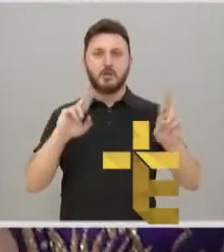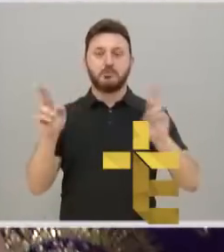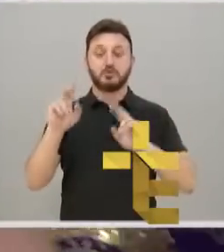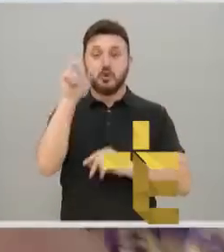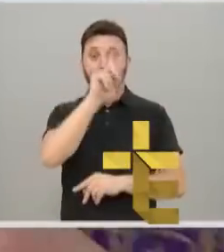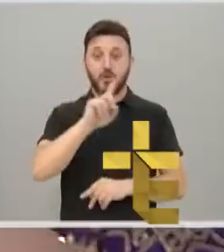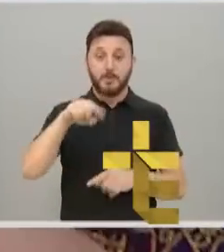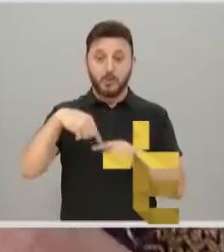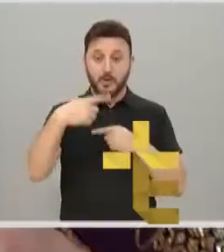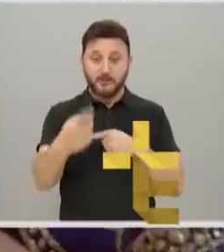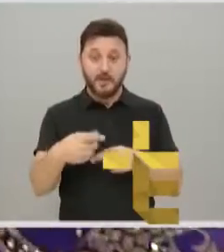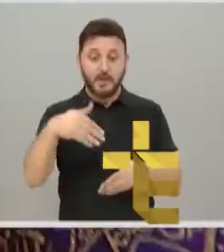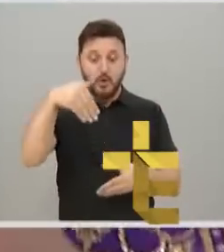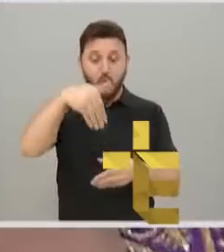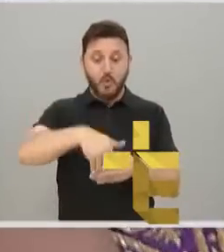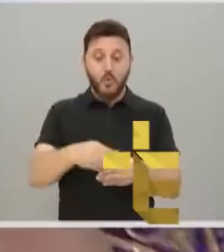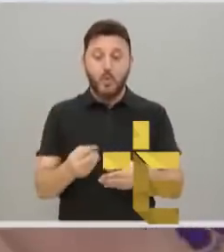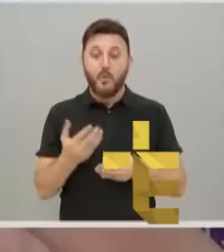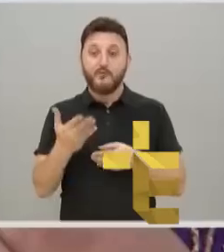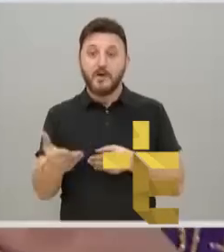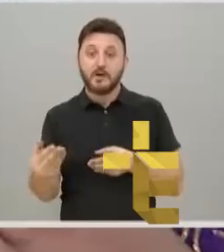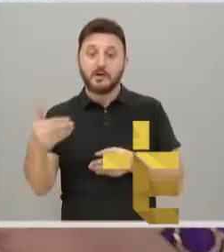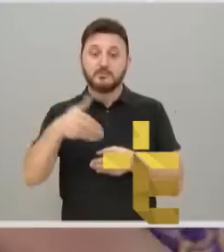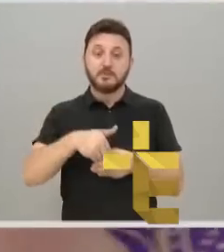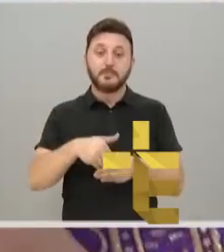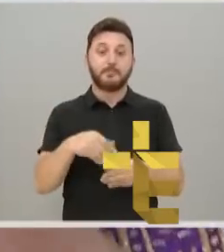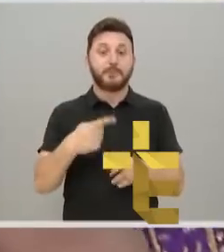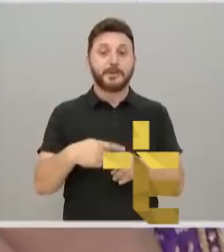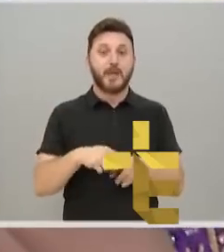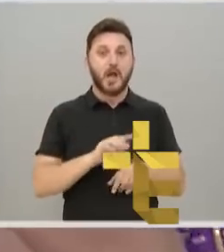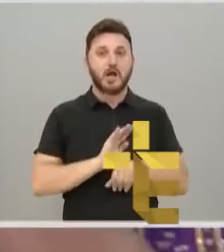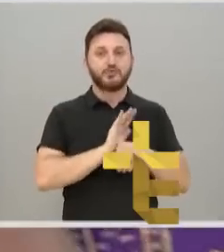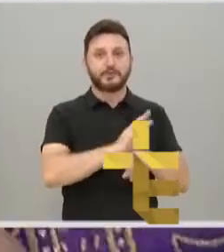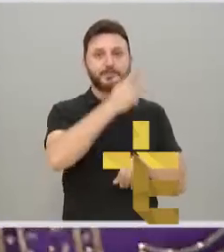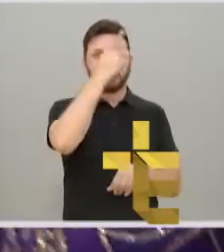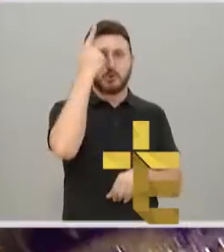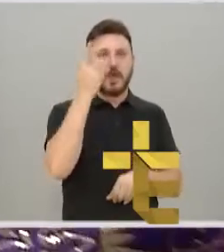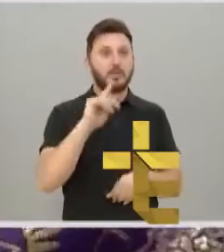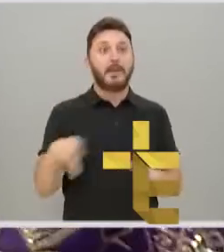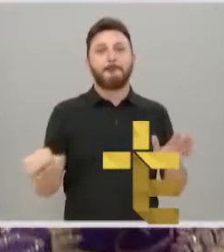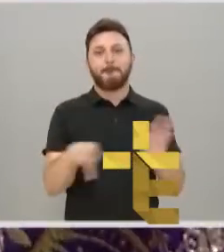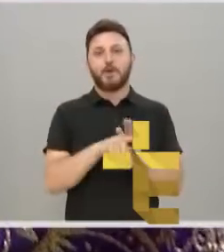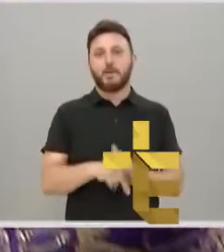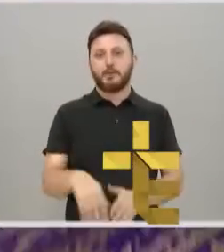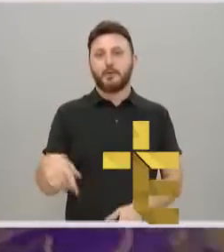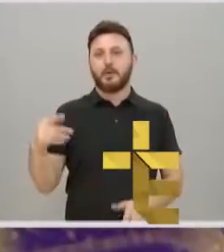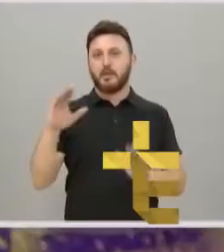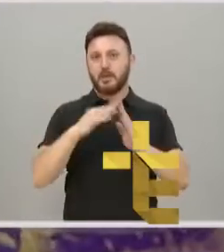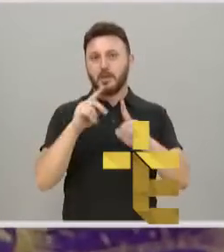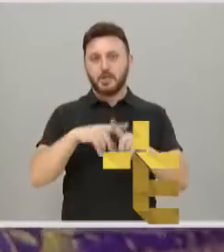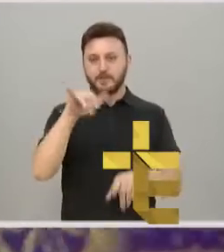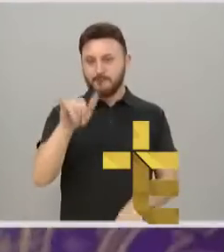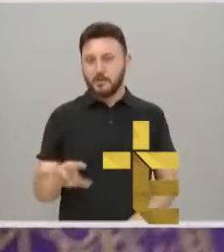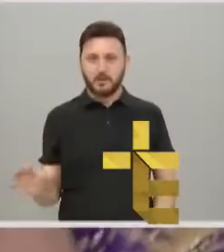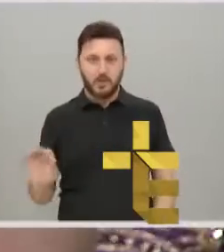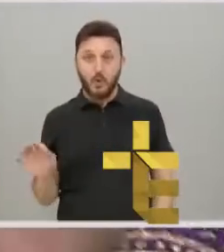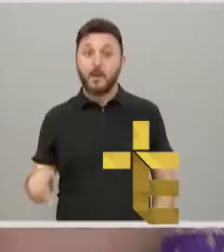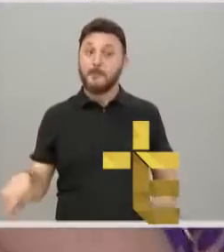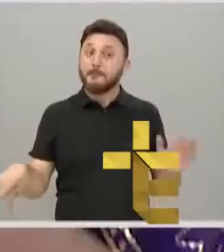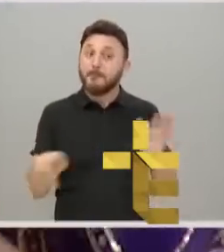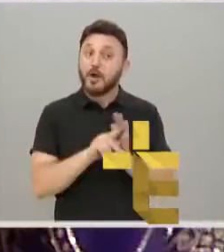vem, trará a sua coleta. Mais do que coleta, é o seu gesto concreto